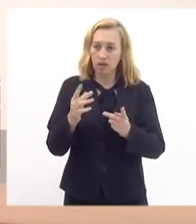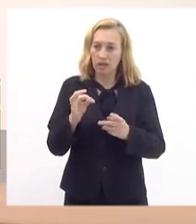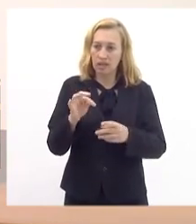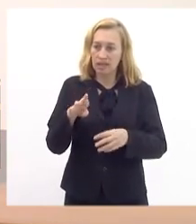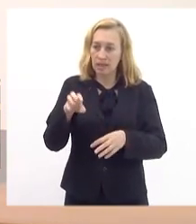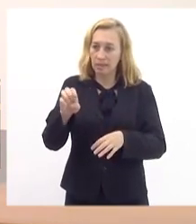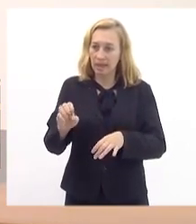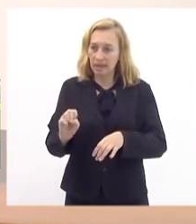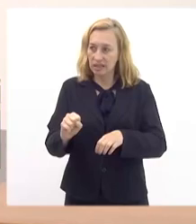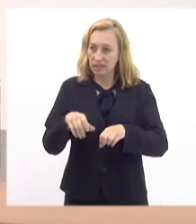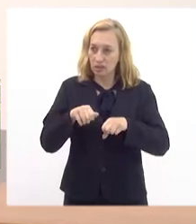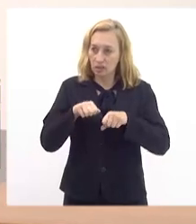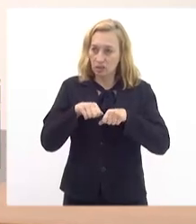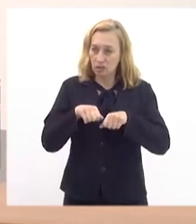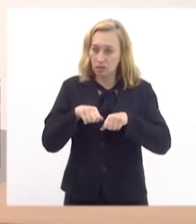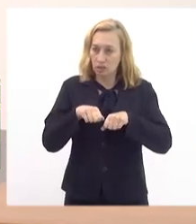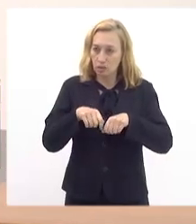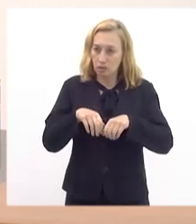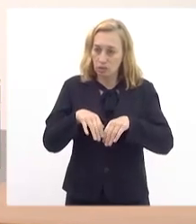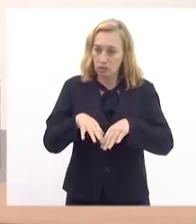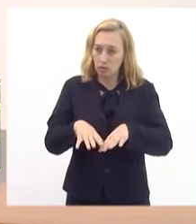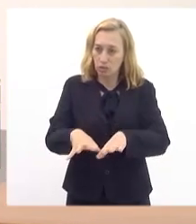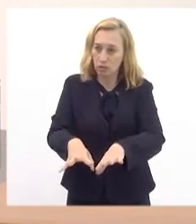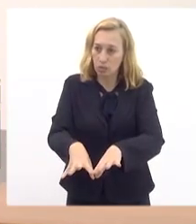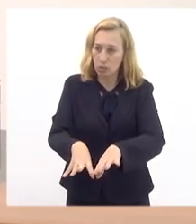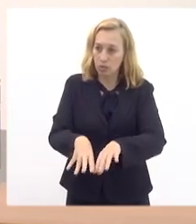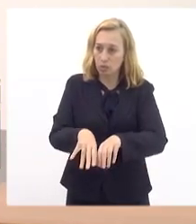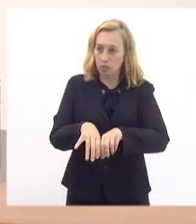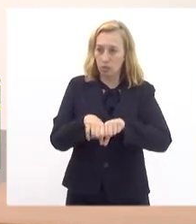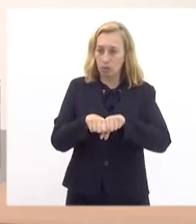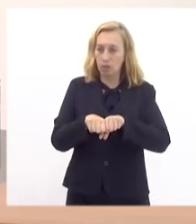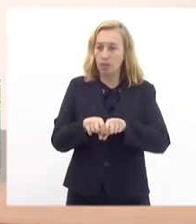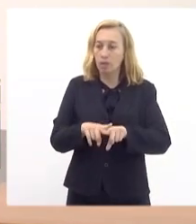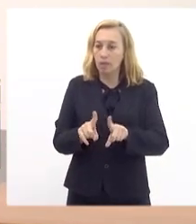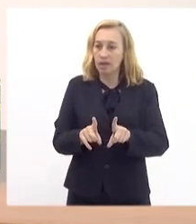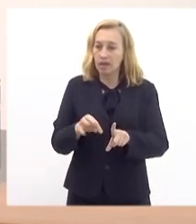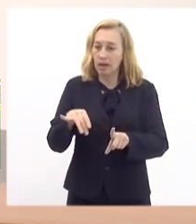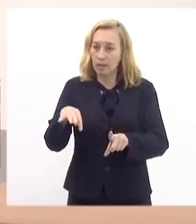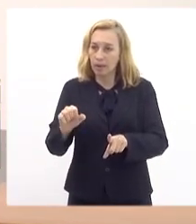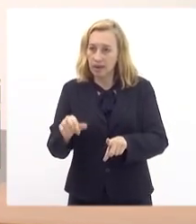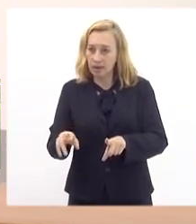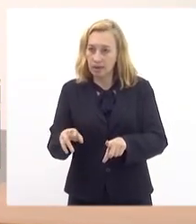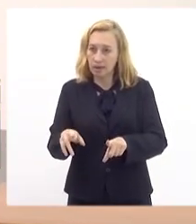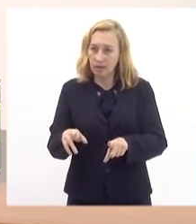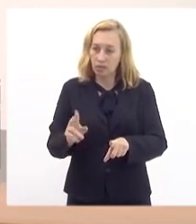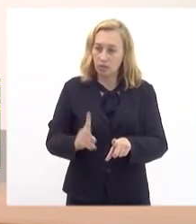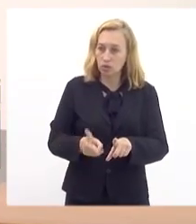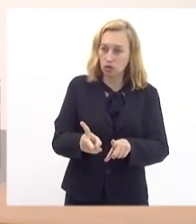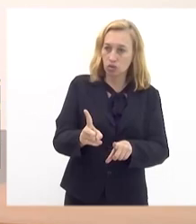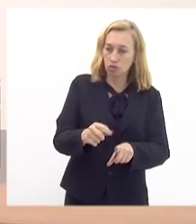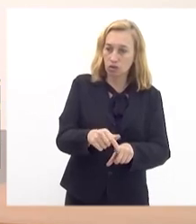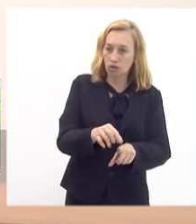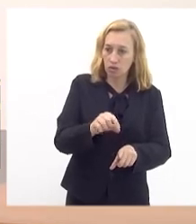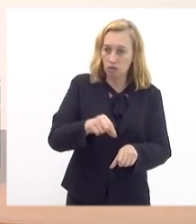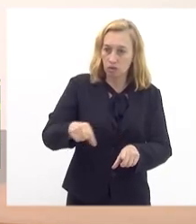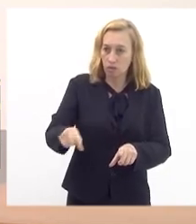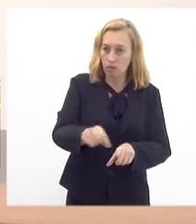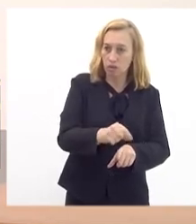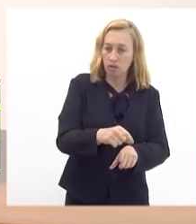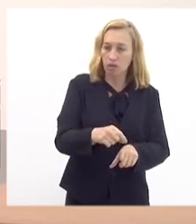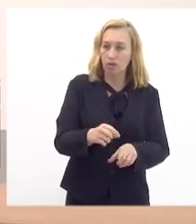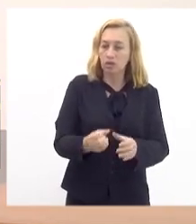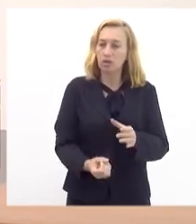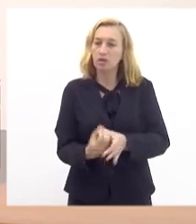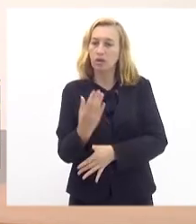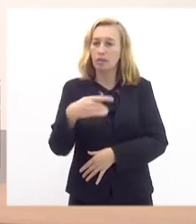no processo natural ele traz a semente leva embora mas como tem a manta às sementes ficam ali e aí criou-se um mango